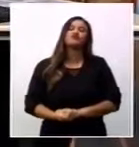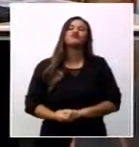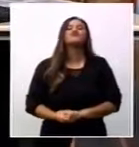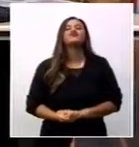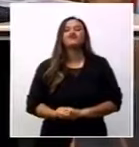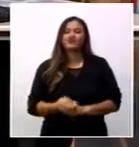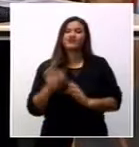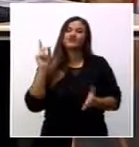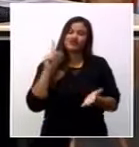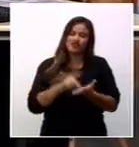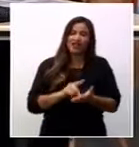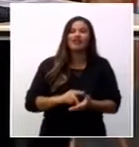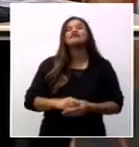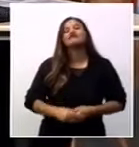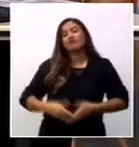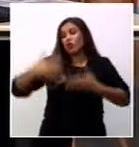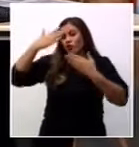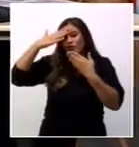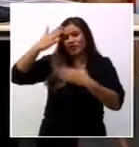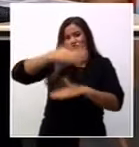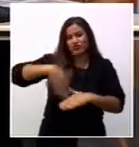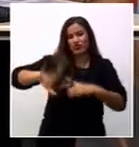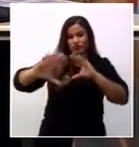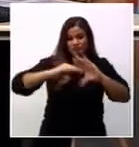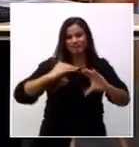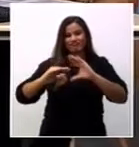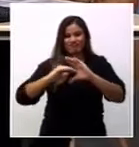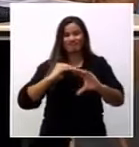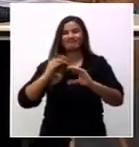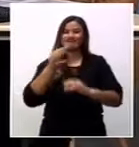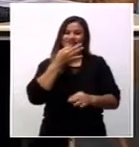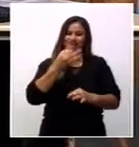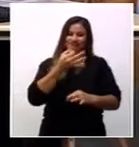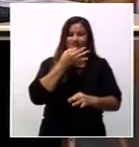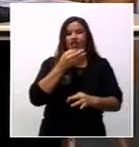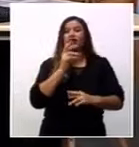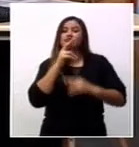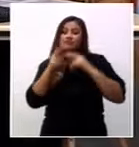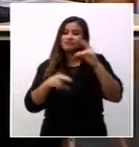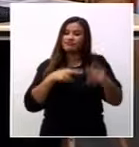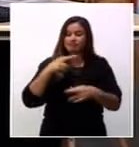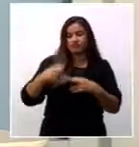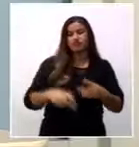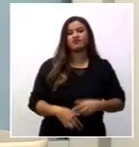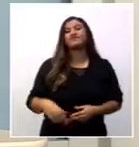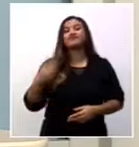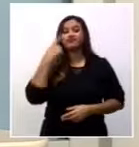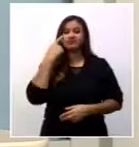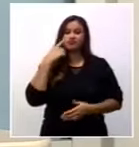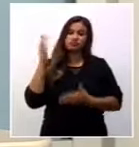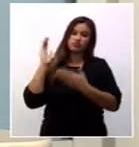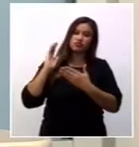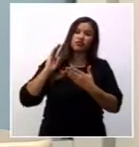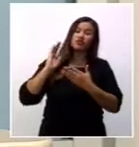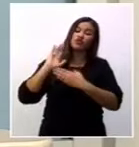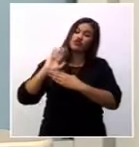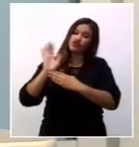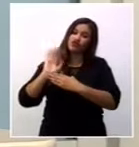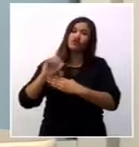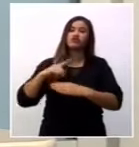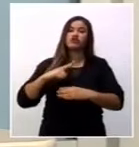também muito obrigada pela participação de todos vocês, né? O vídeo, ele traz 2 momentos, né? Um momento